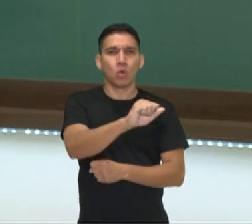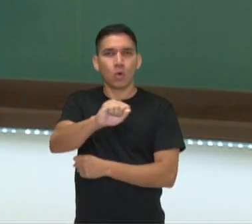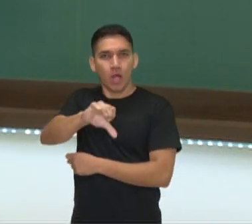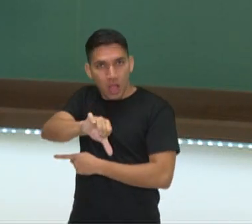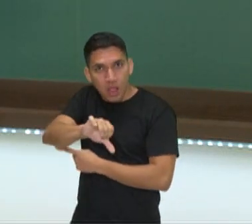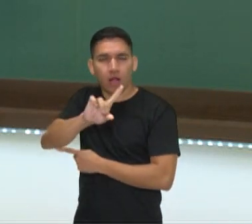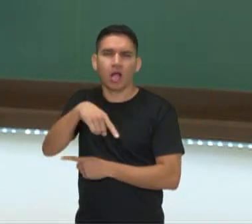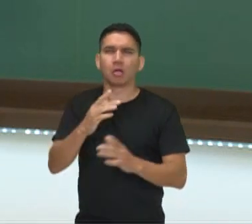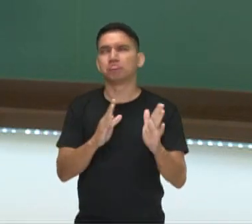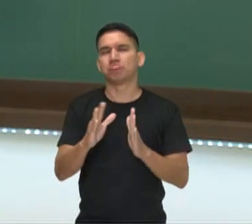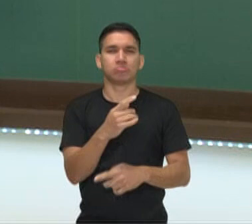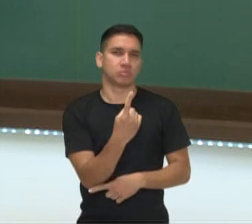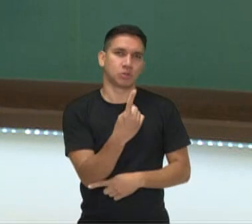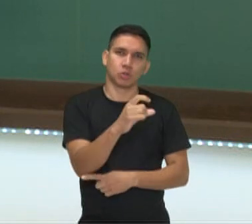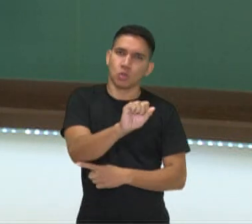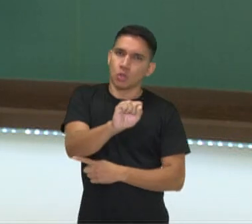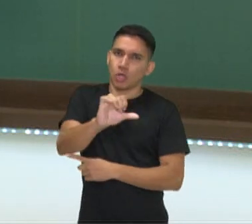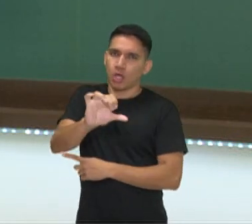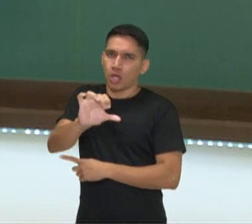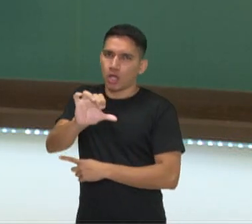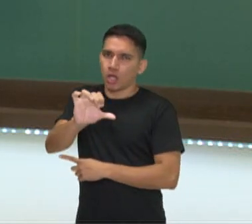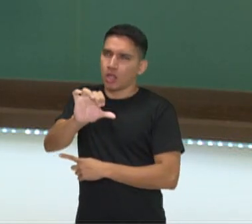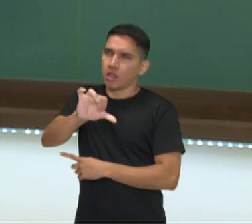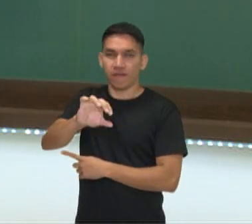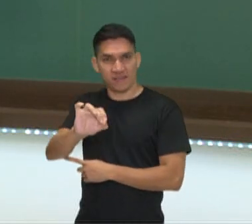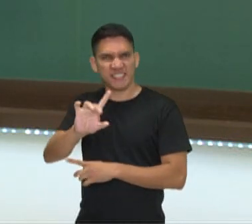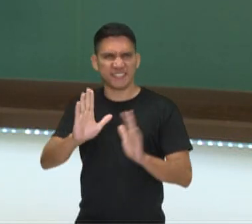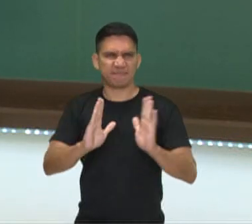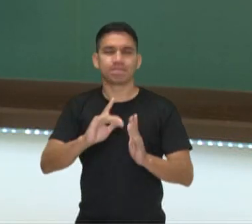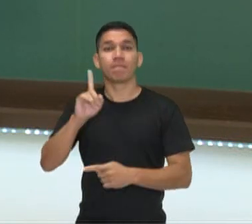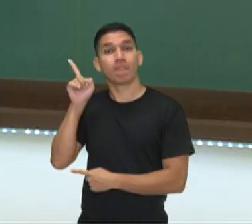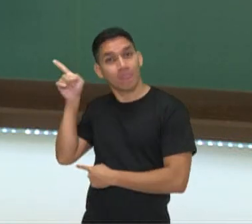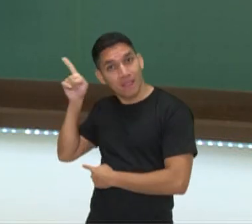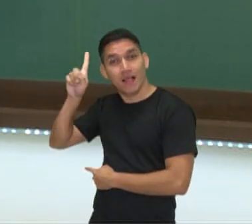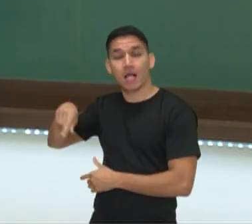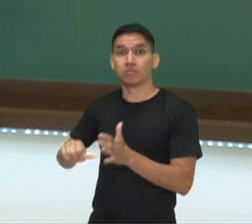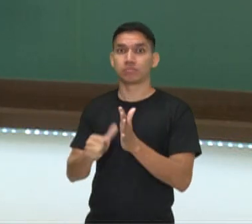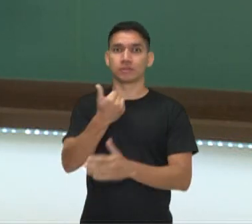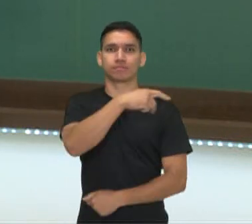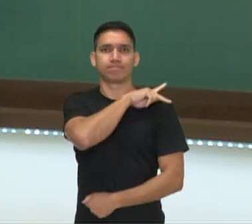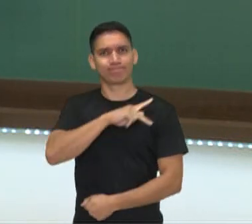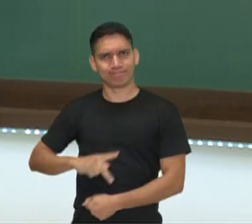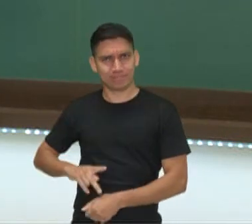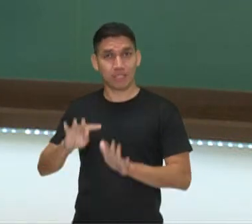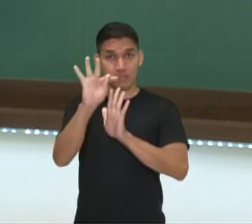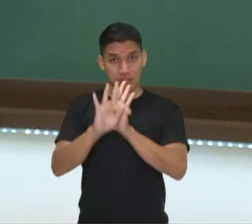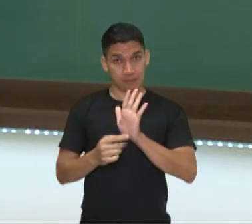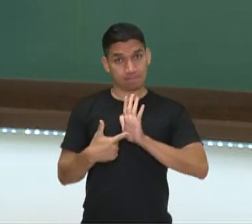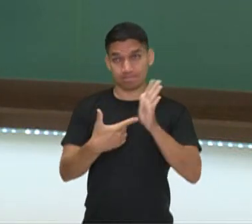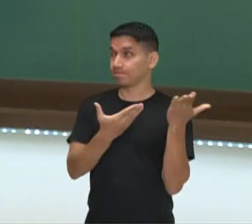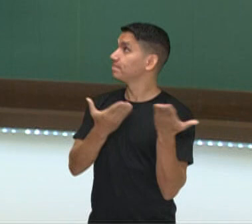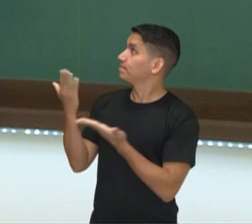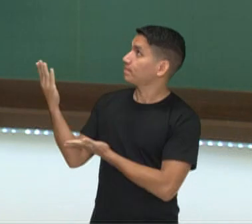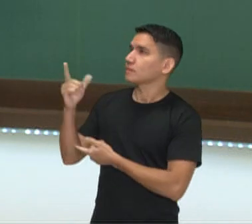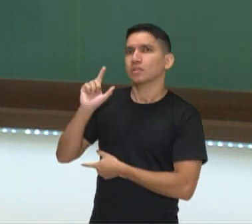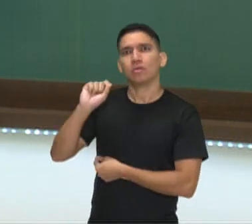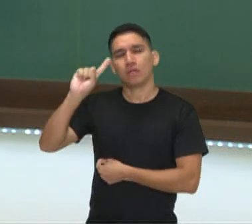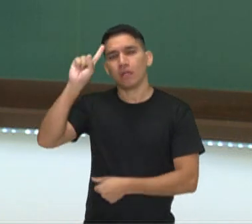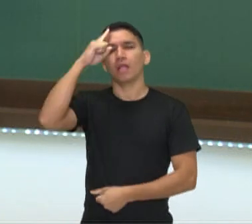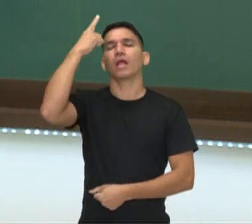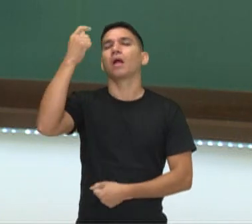1889, ali para 1890, foi o Marechal Deodoro da Fonseca, como o texto diz, uma ideia muito grande no